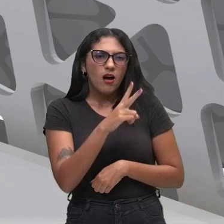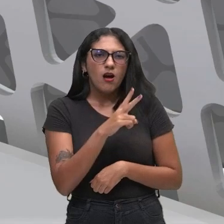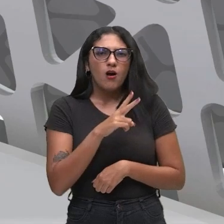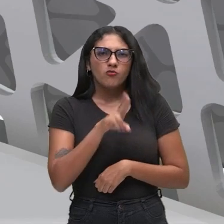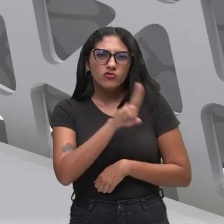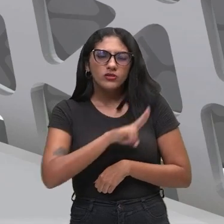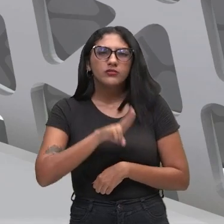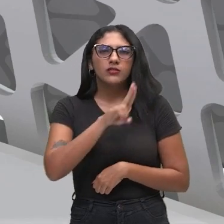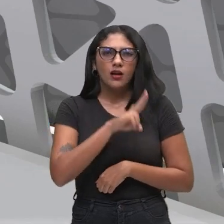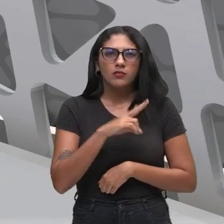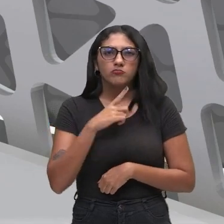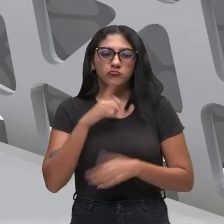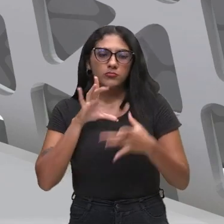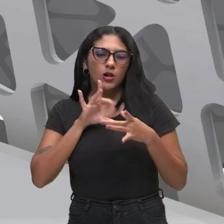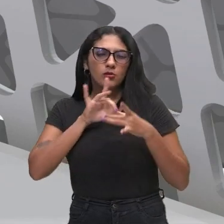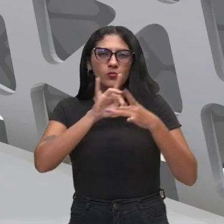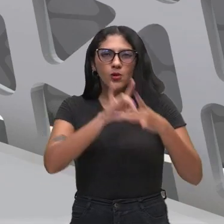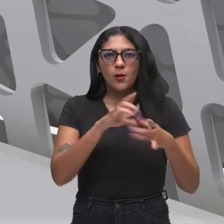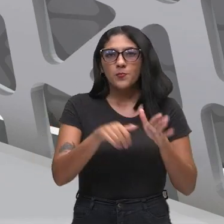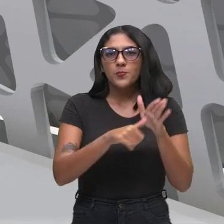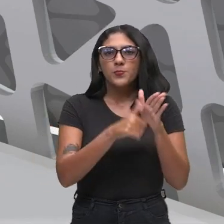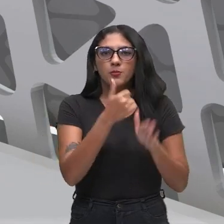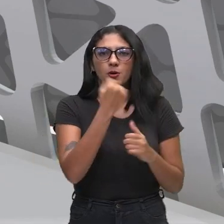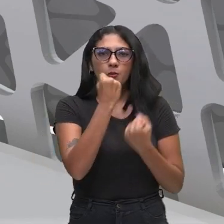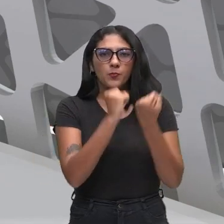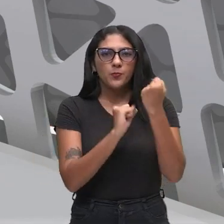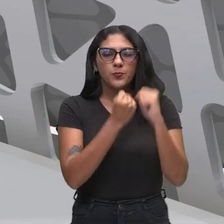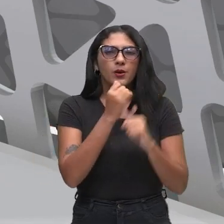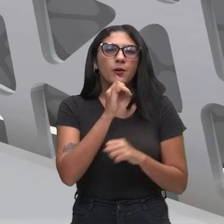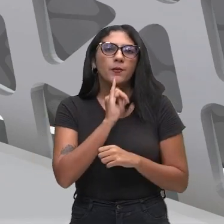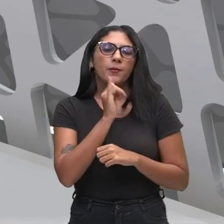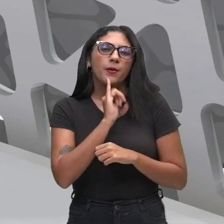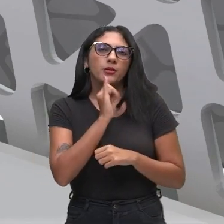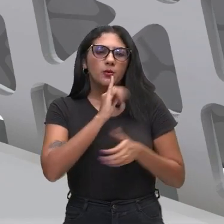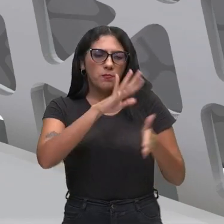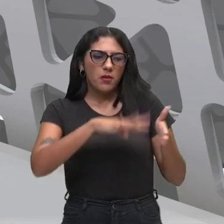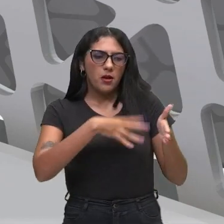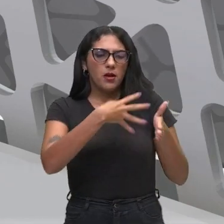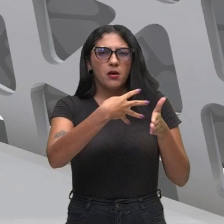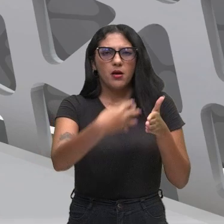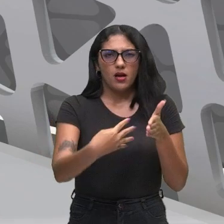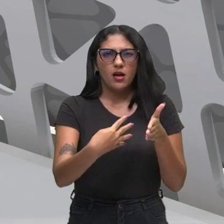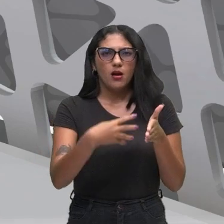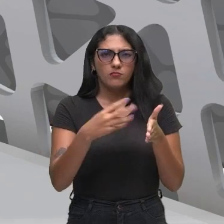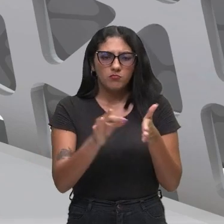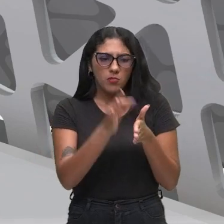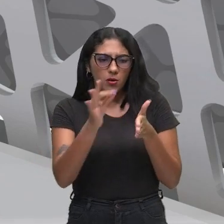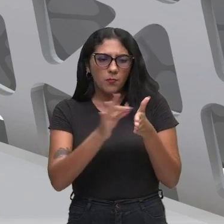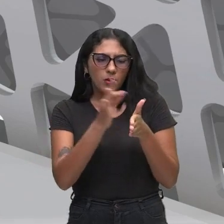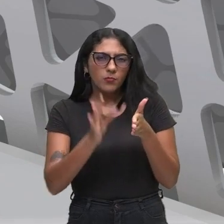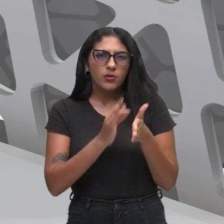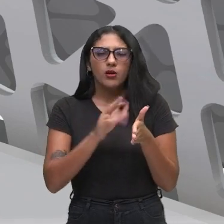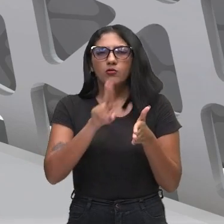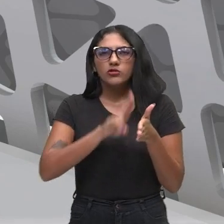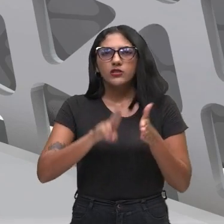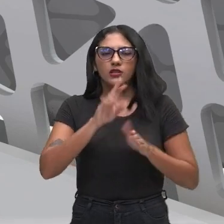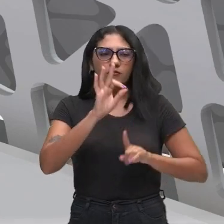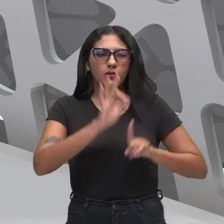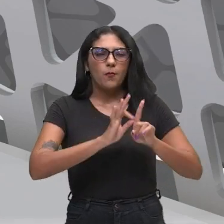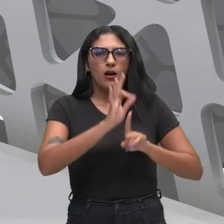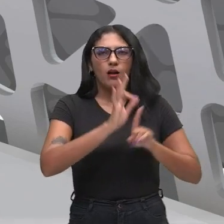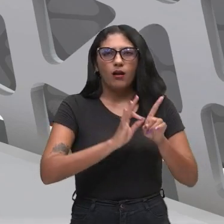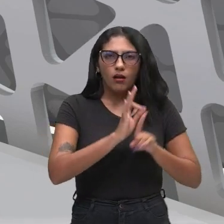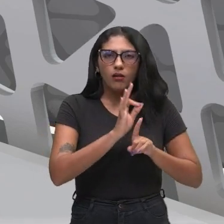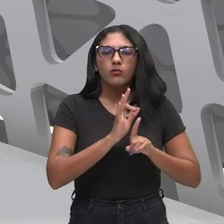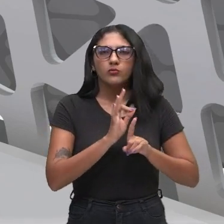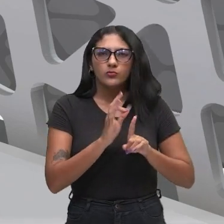primeiras máquinas que vão surgir nesse momento, como por exemplo o tear mecânico, não é? Movidos a vapor também algumas outras dessas